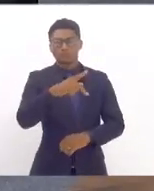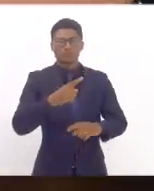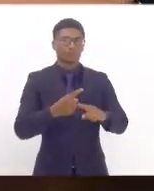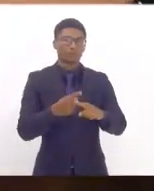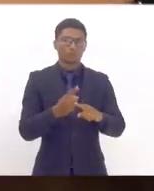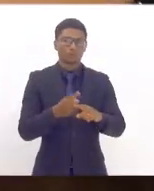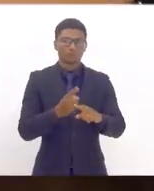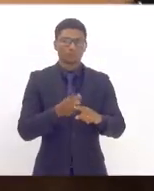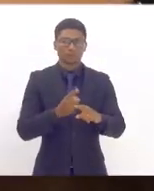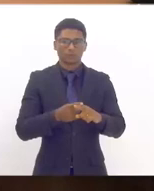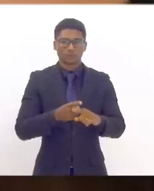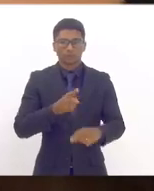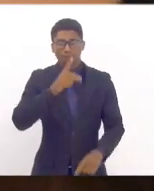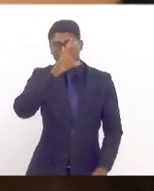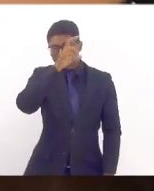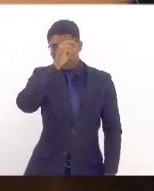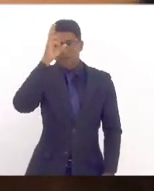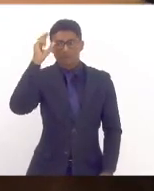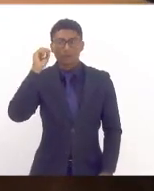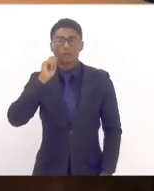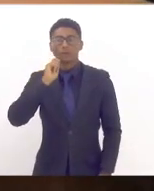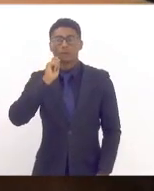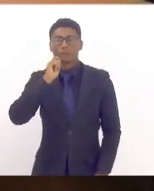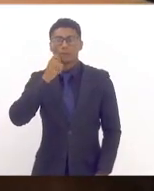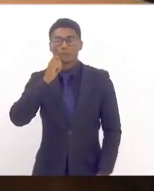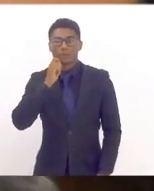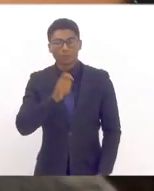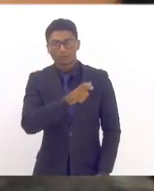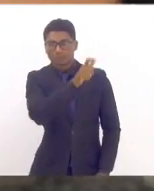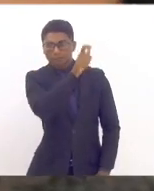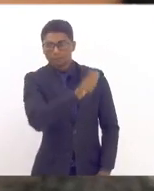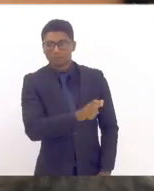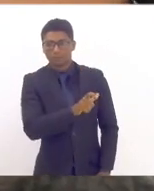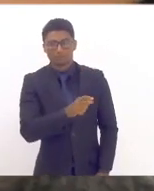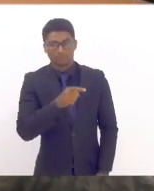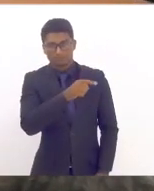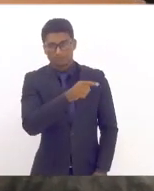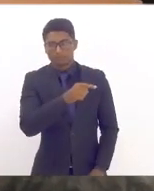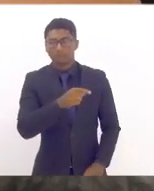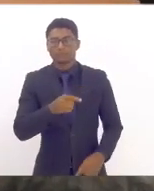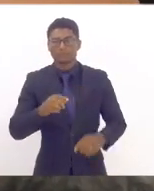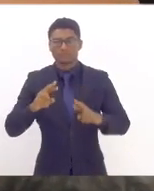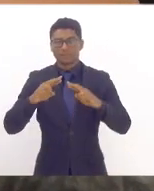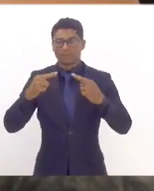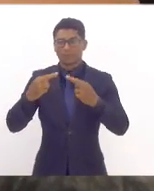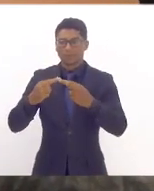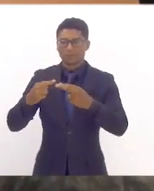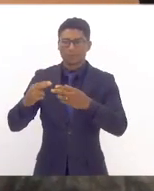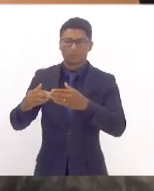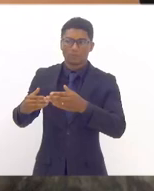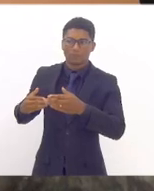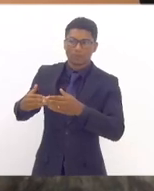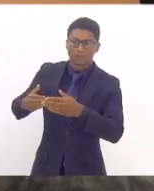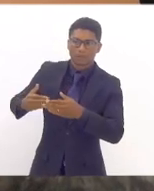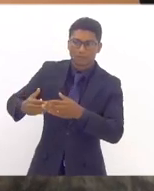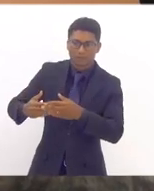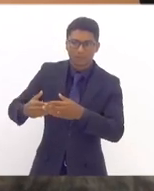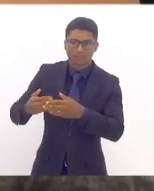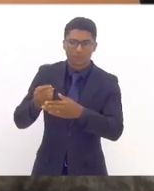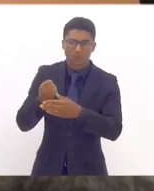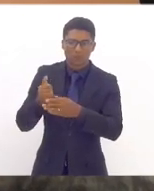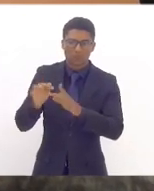Prefeito Eduardo Paes no encerramento da sessão que tá gravada